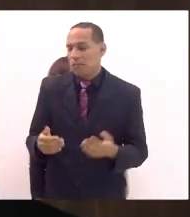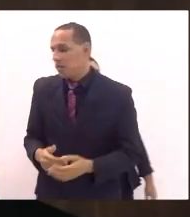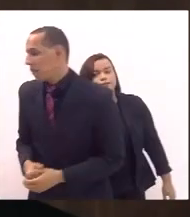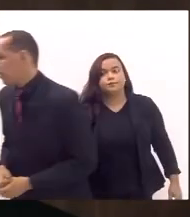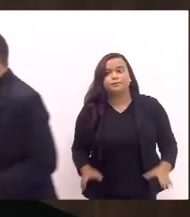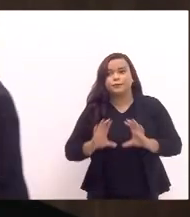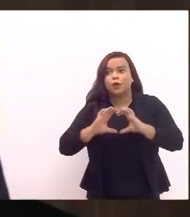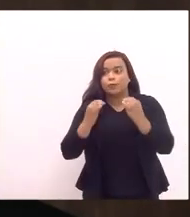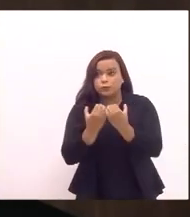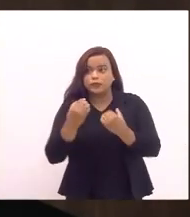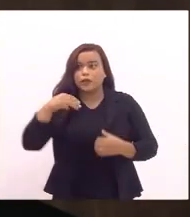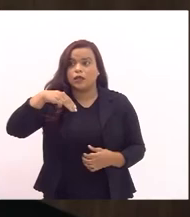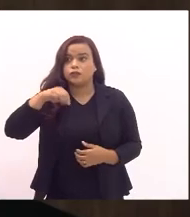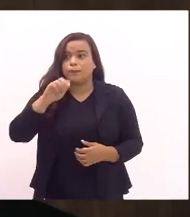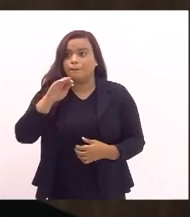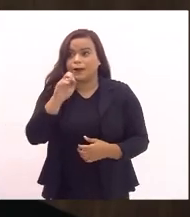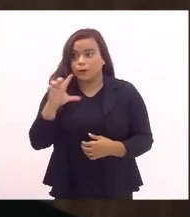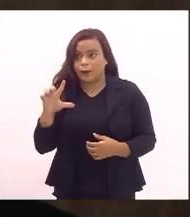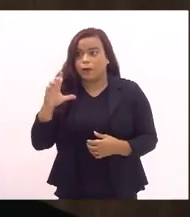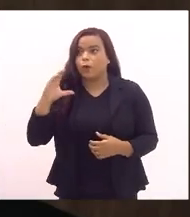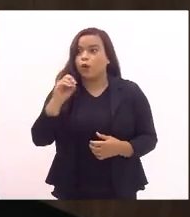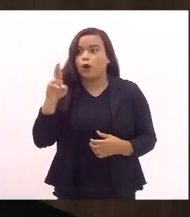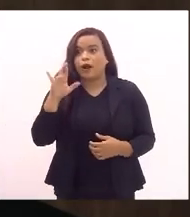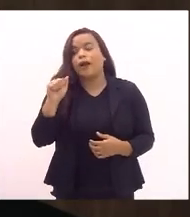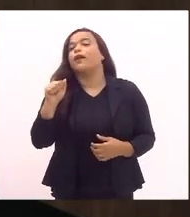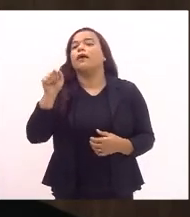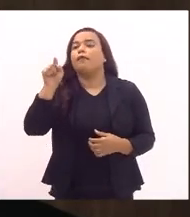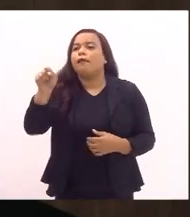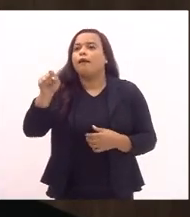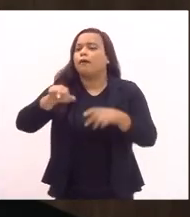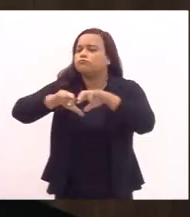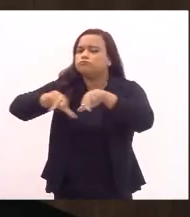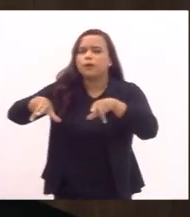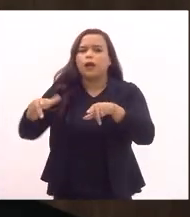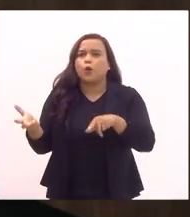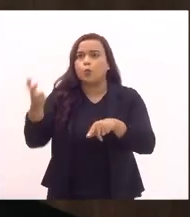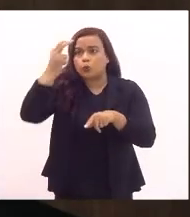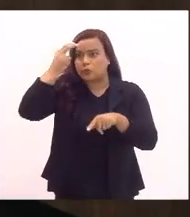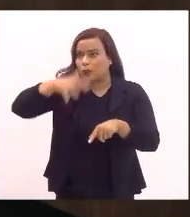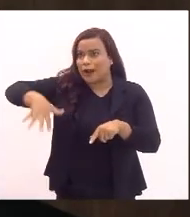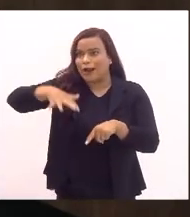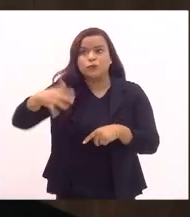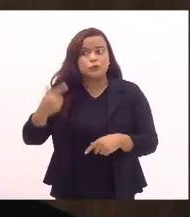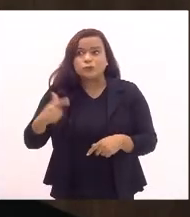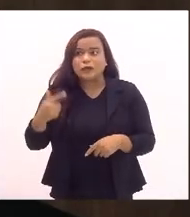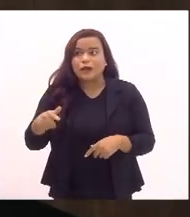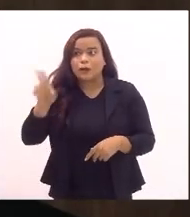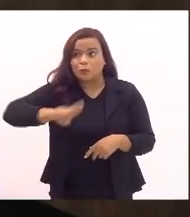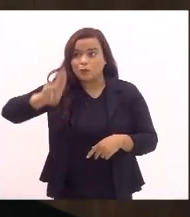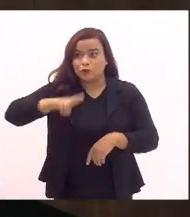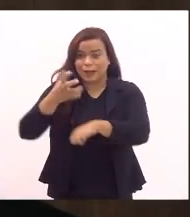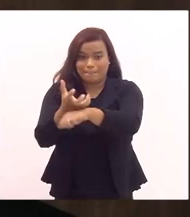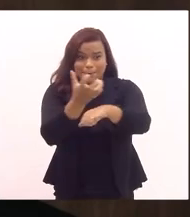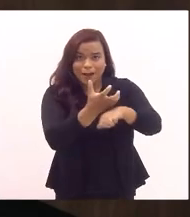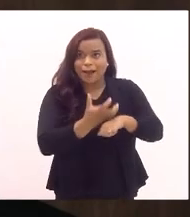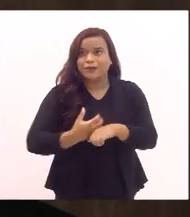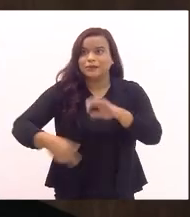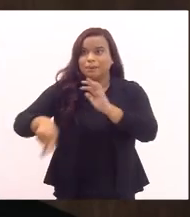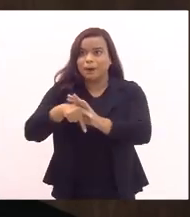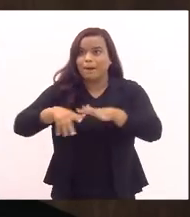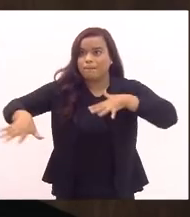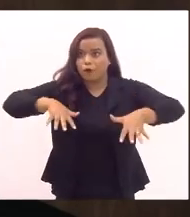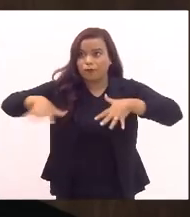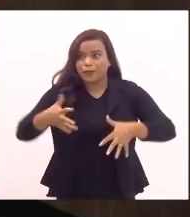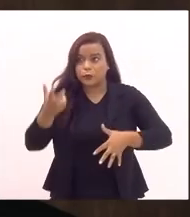que a comunidade Manuel Correia não tem nenhum equipamento de Cultura a utilização da praça pelo e do hip-hop